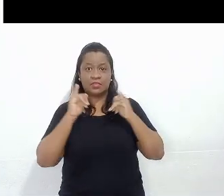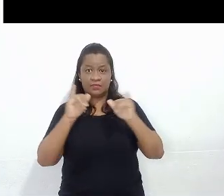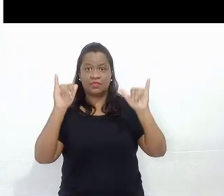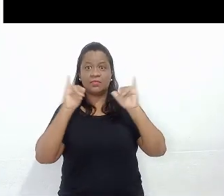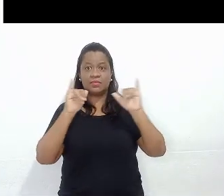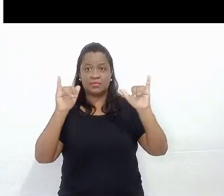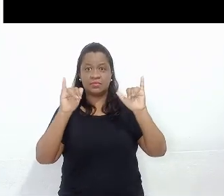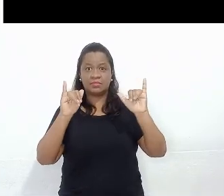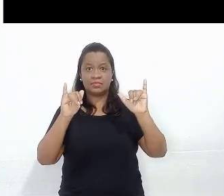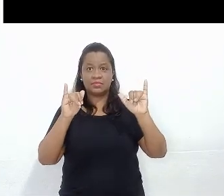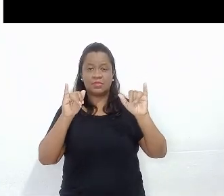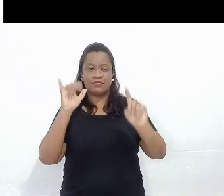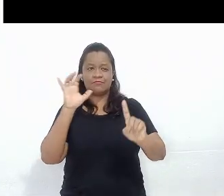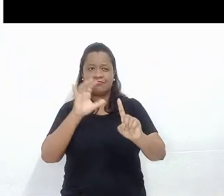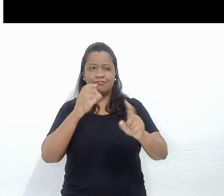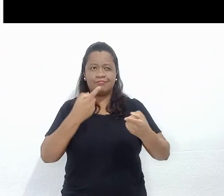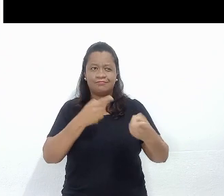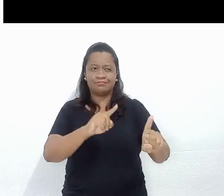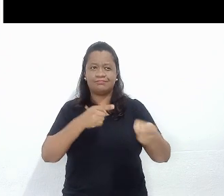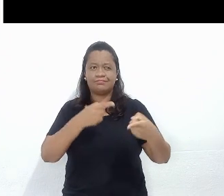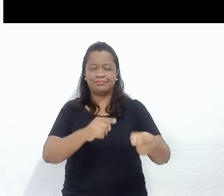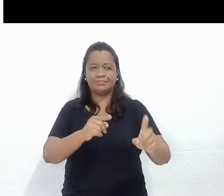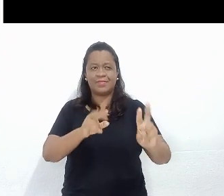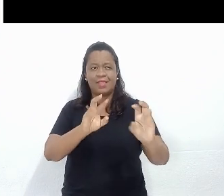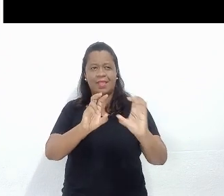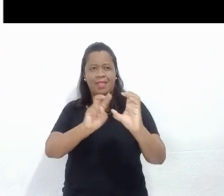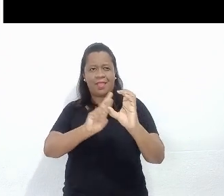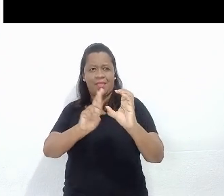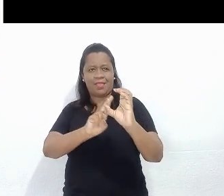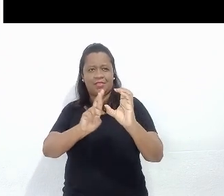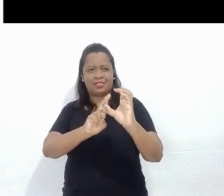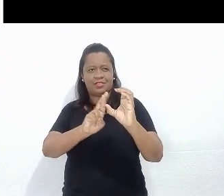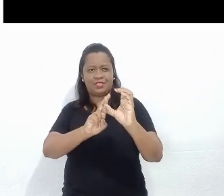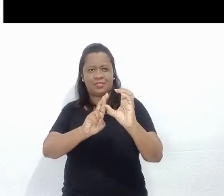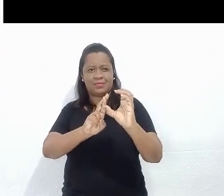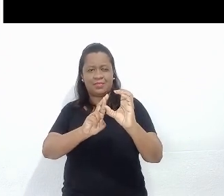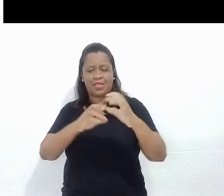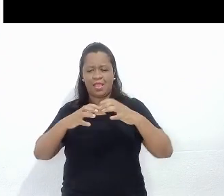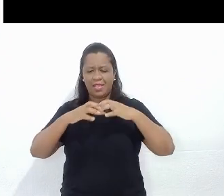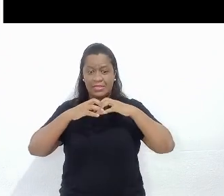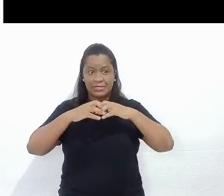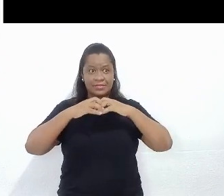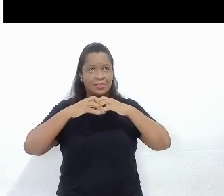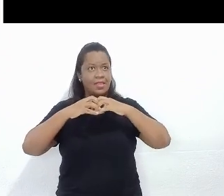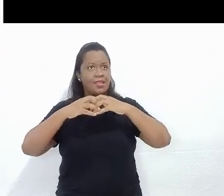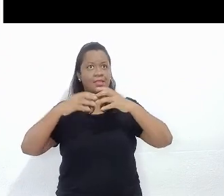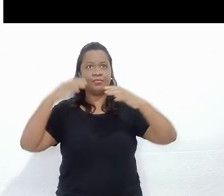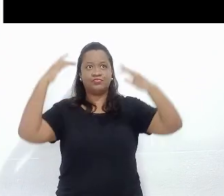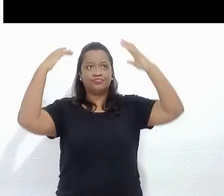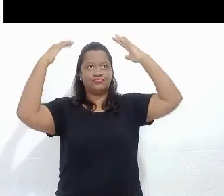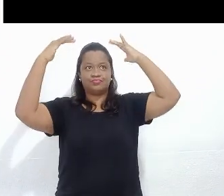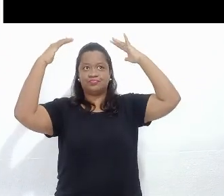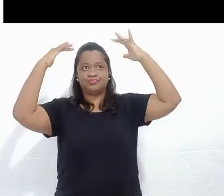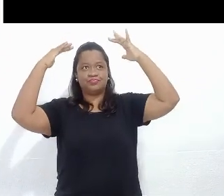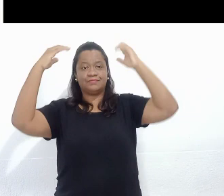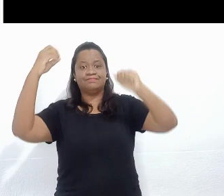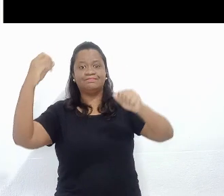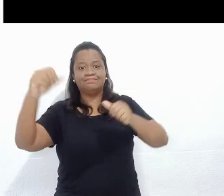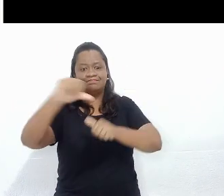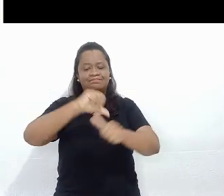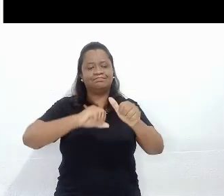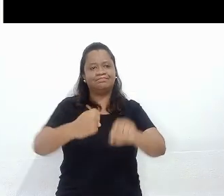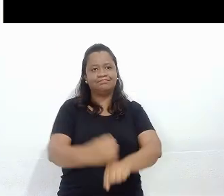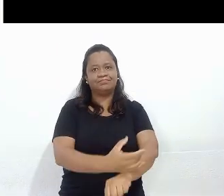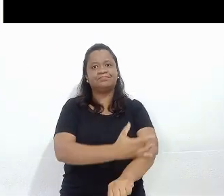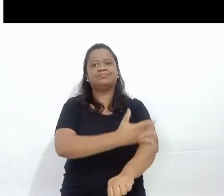do espectador e que o cérebro dele as transforma em emoções, como a gente viu ali no nosso slide. Então, nessa comunicação que se estabelece